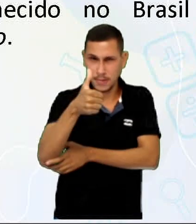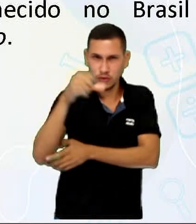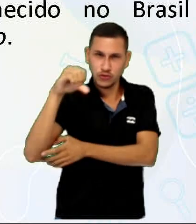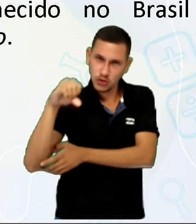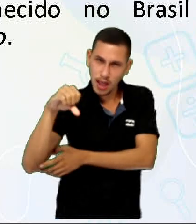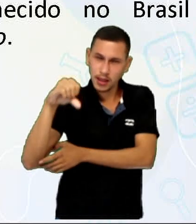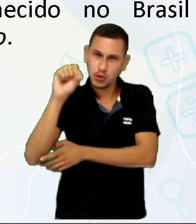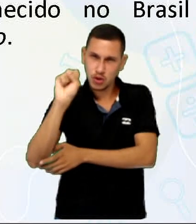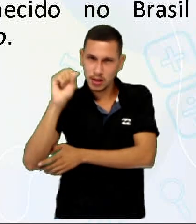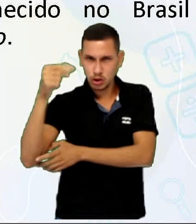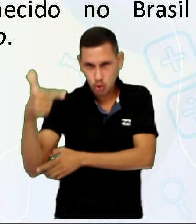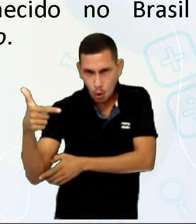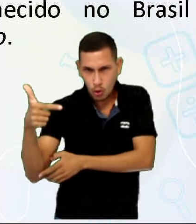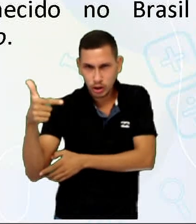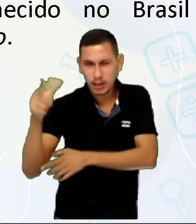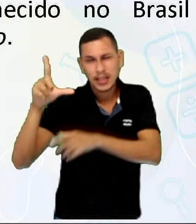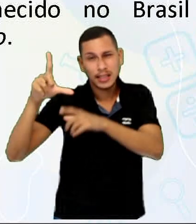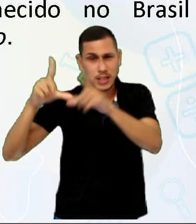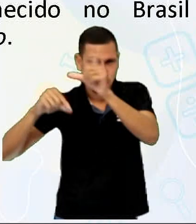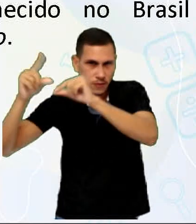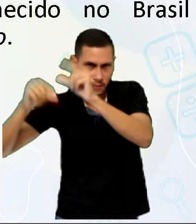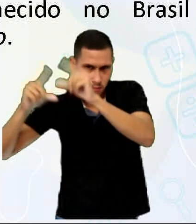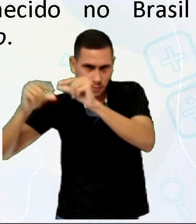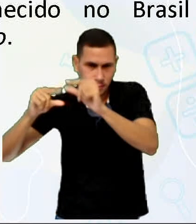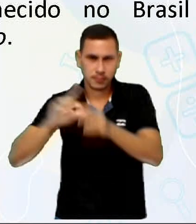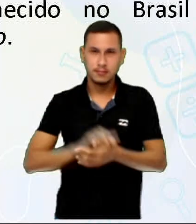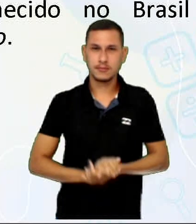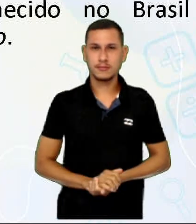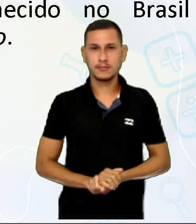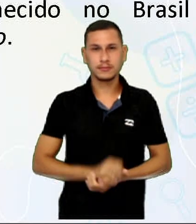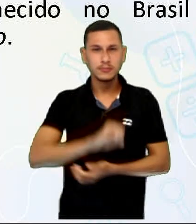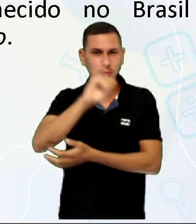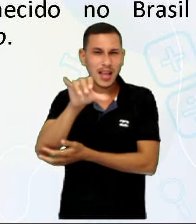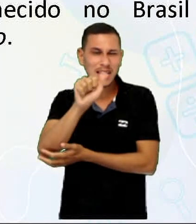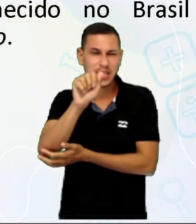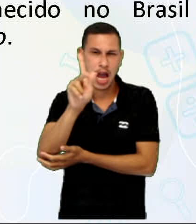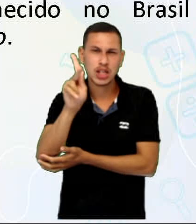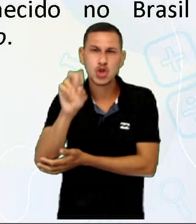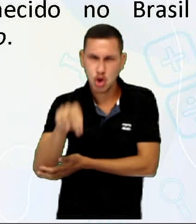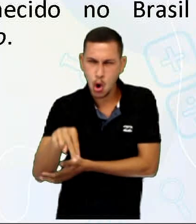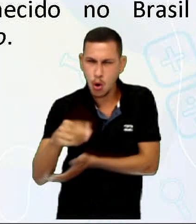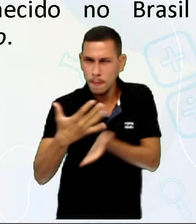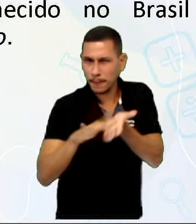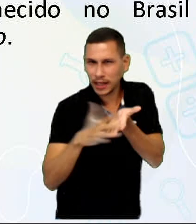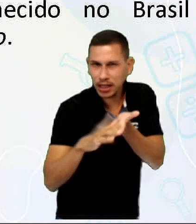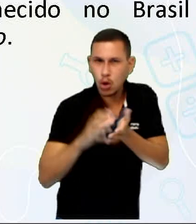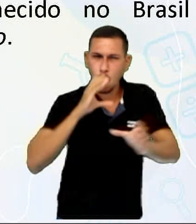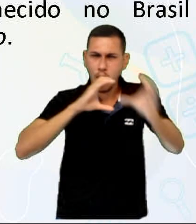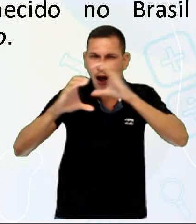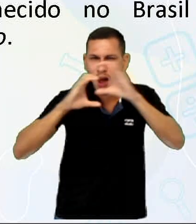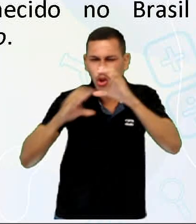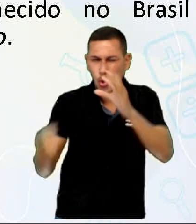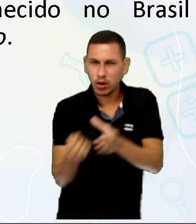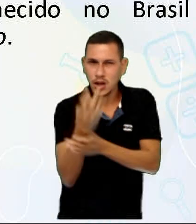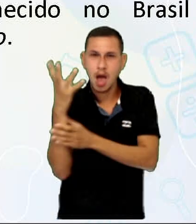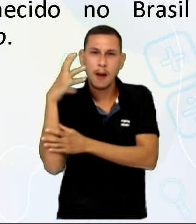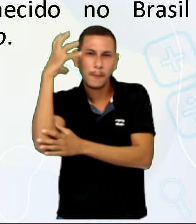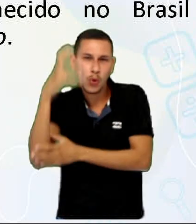na cidade de Brasília, Distrito Federal. Jackson do Pandeiro foi cantor, compositor e